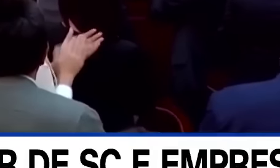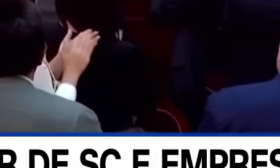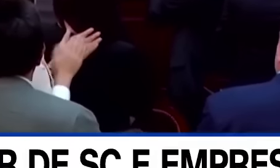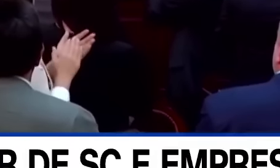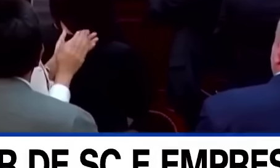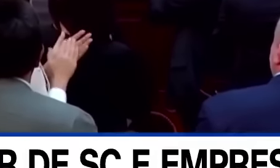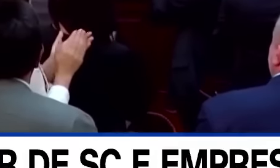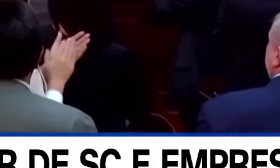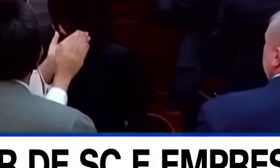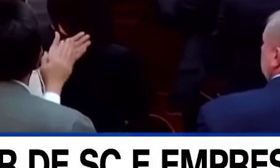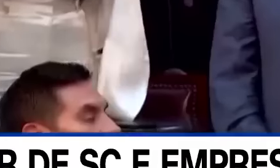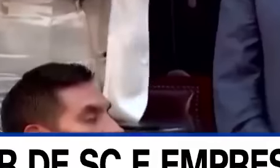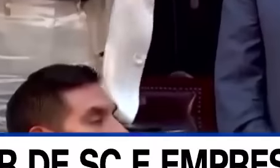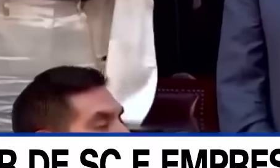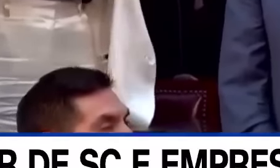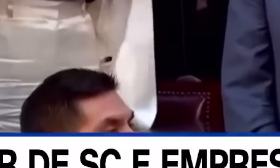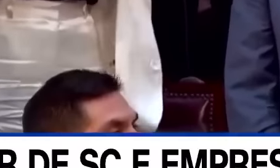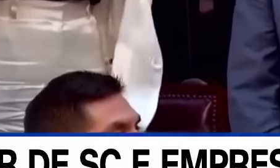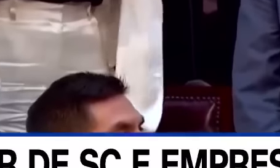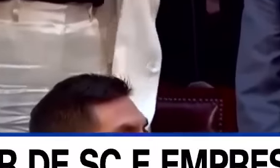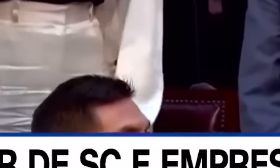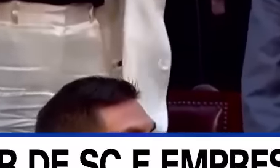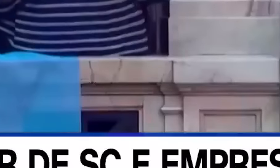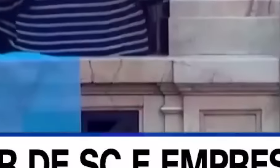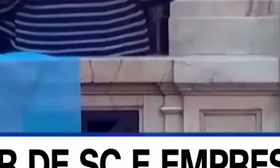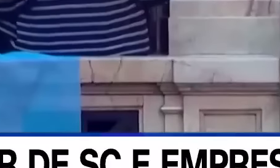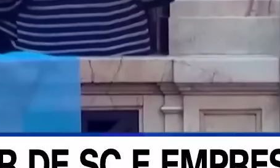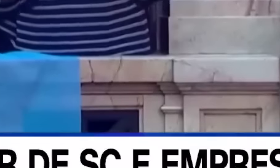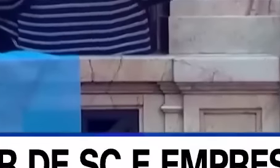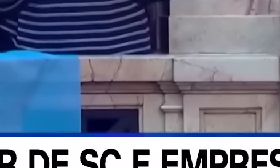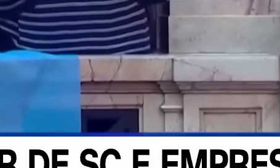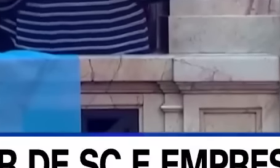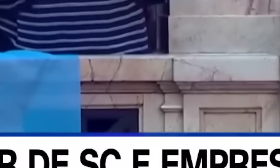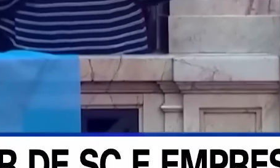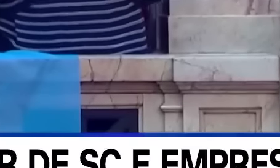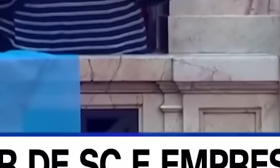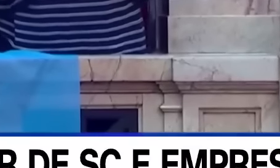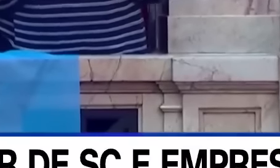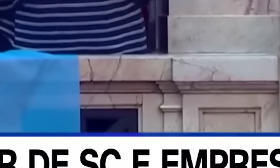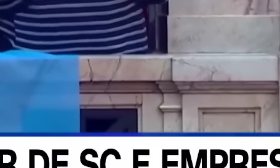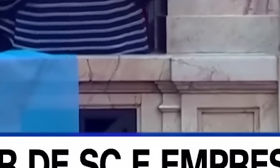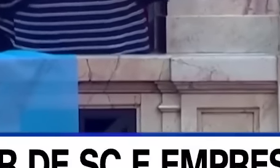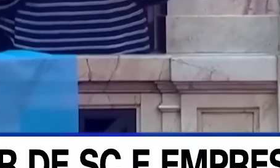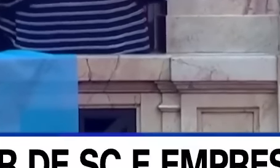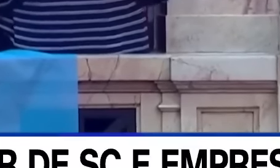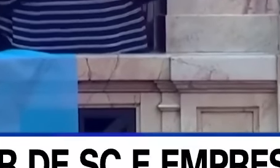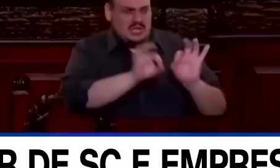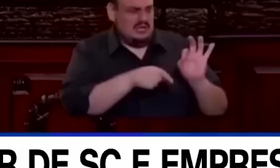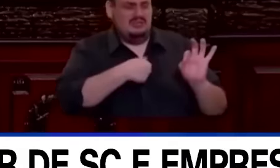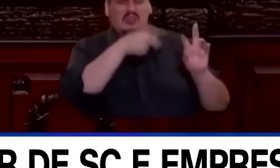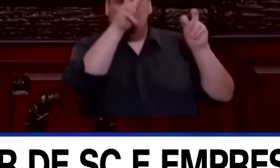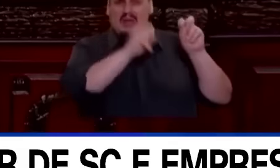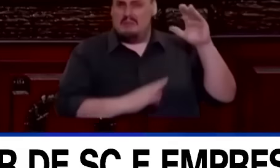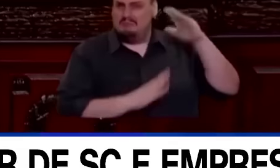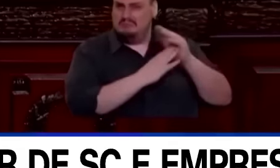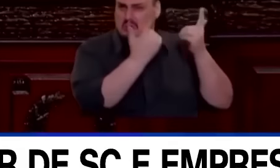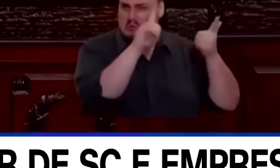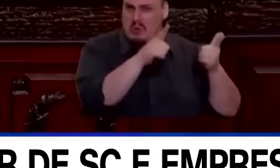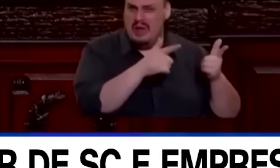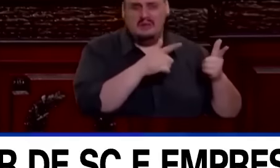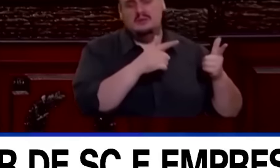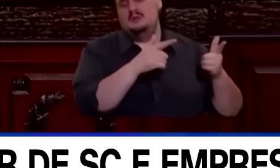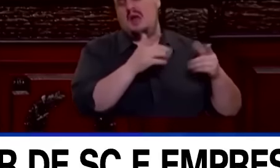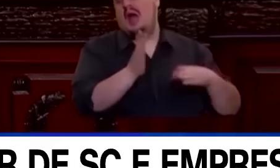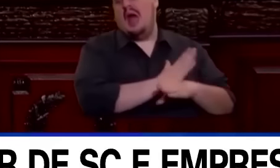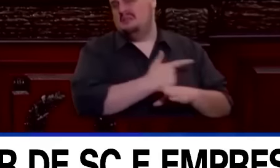deputado federal Eduardo Bolsonaro. A Casa Rosada não confirma se o ex-presidente Jair Bolsonaro estaria nesse jantar.